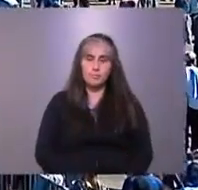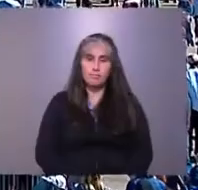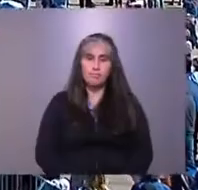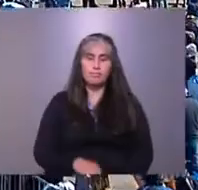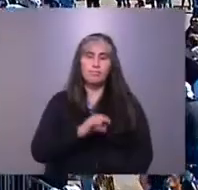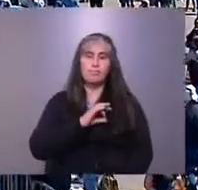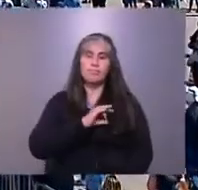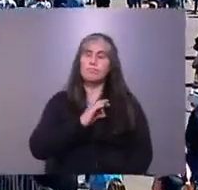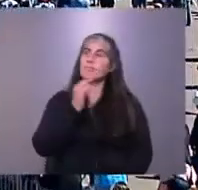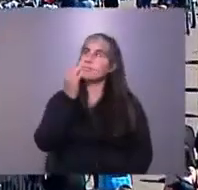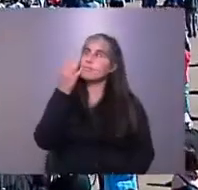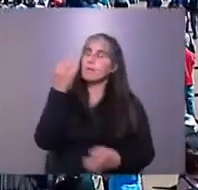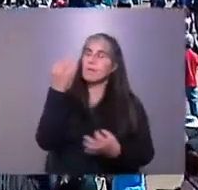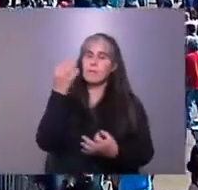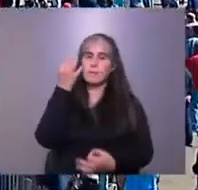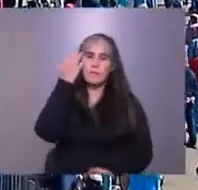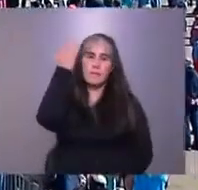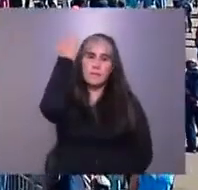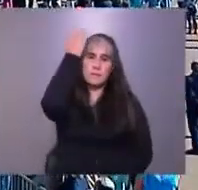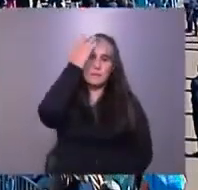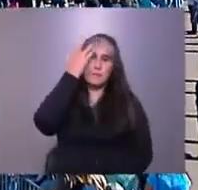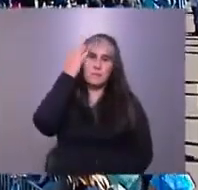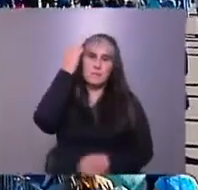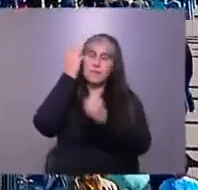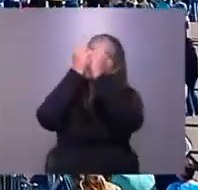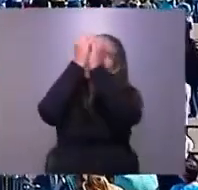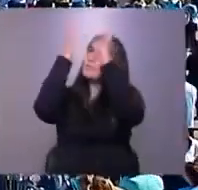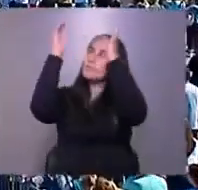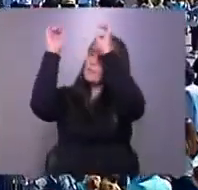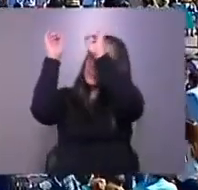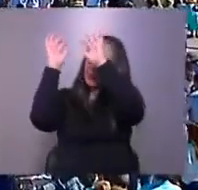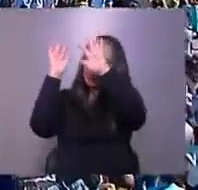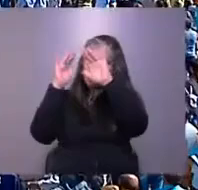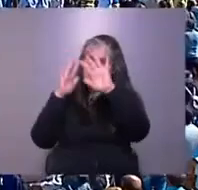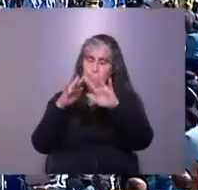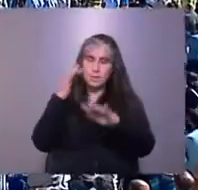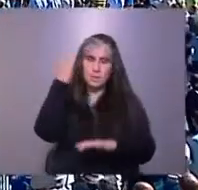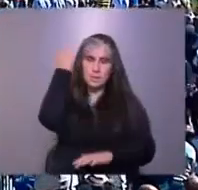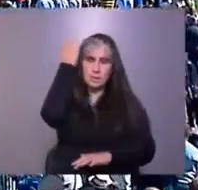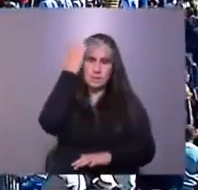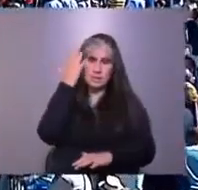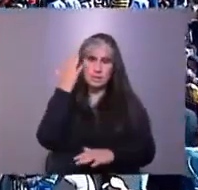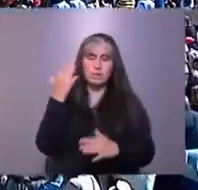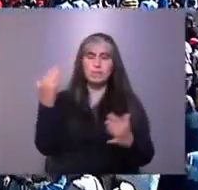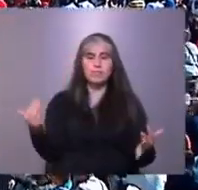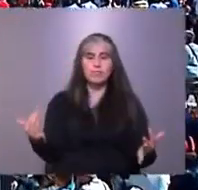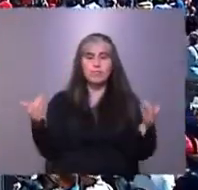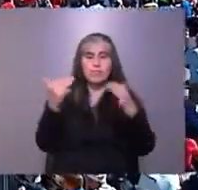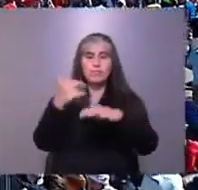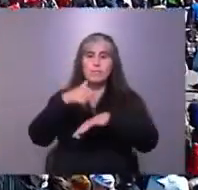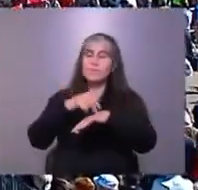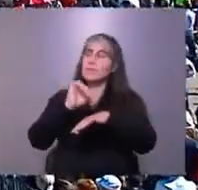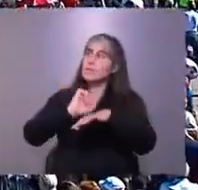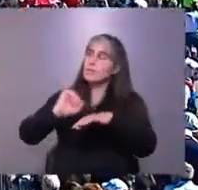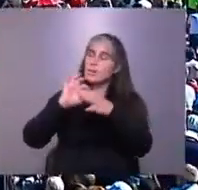Vós, Senhor, sois verdadeiramente santo, sois a fonte de toda a santidade. Reunidos na vossa presença em